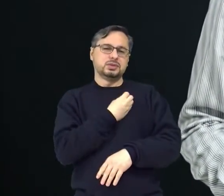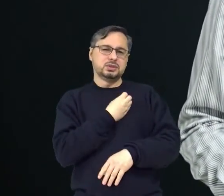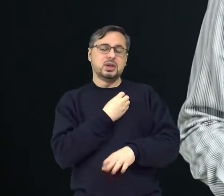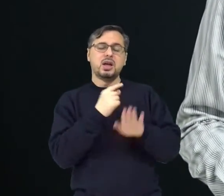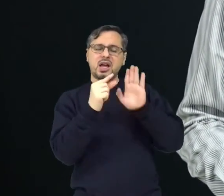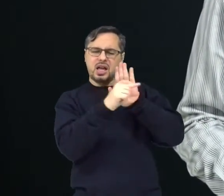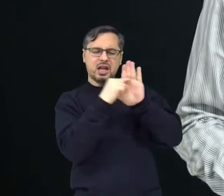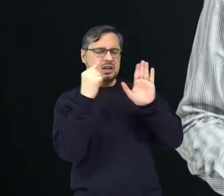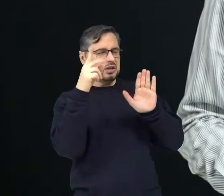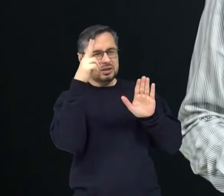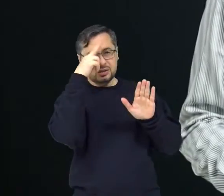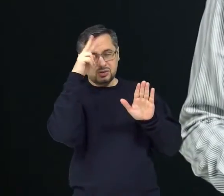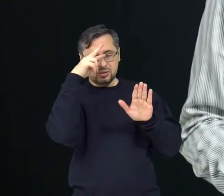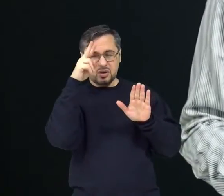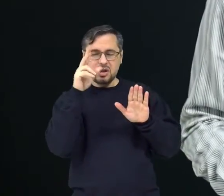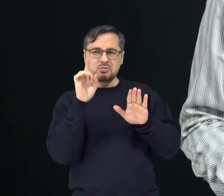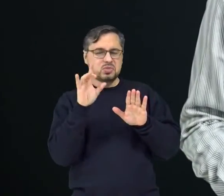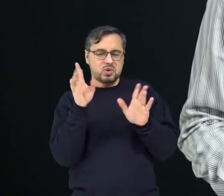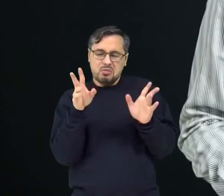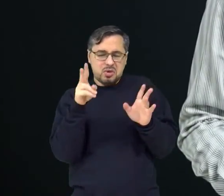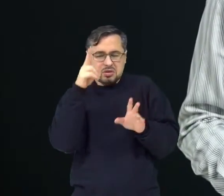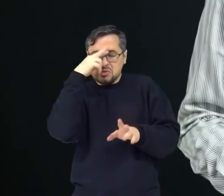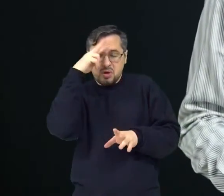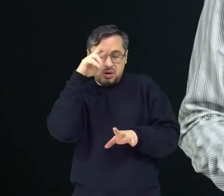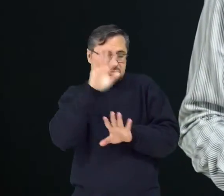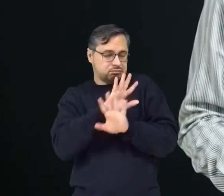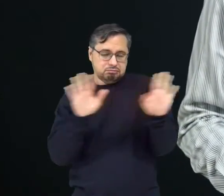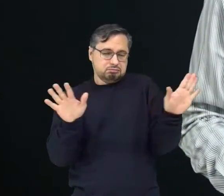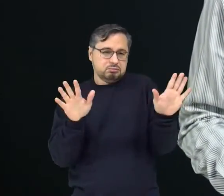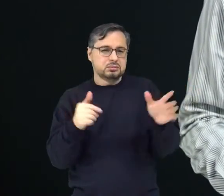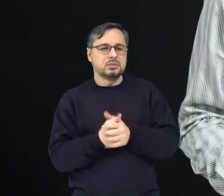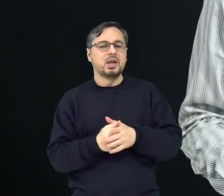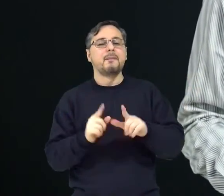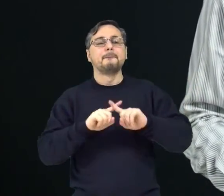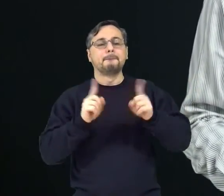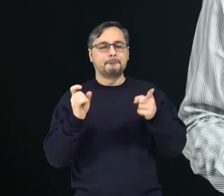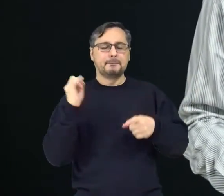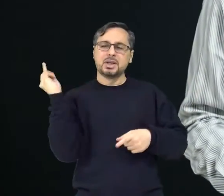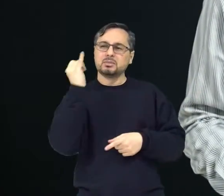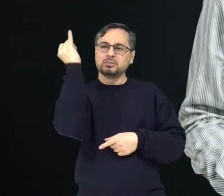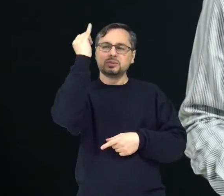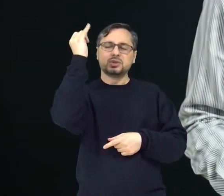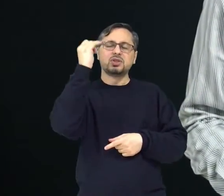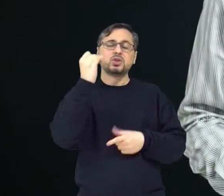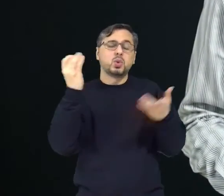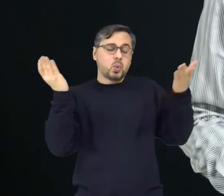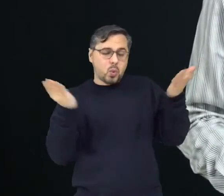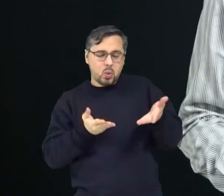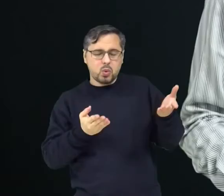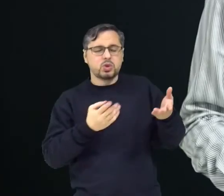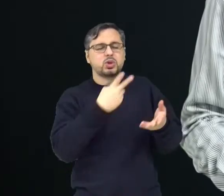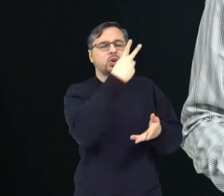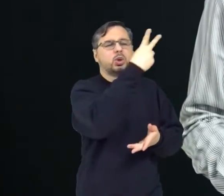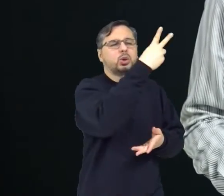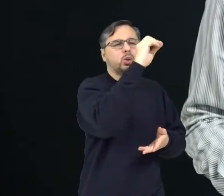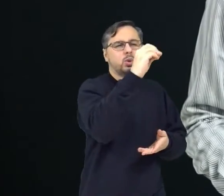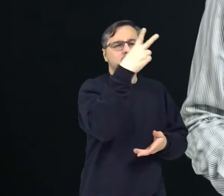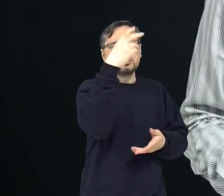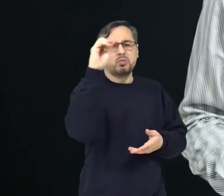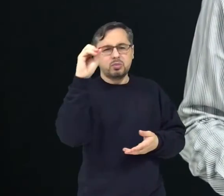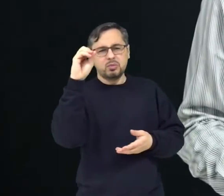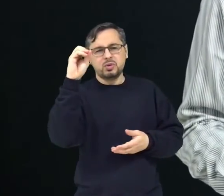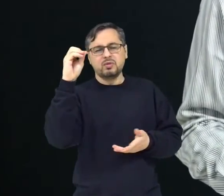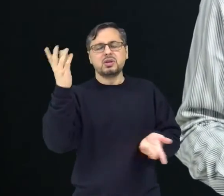só é um texto histórico, mas é importante que em 2020 este texto